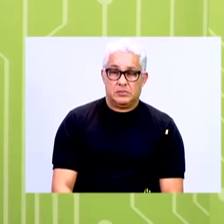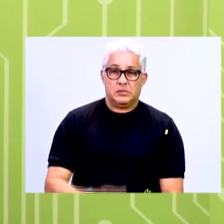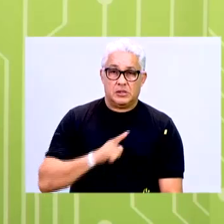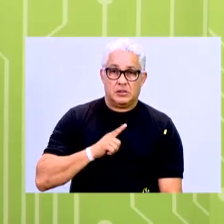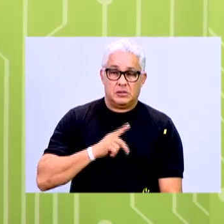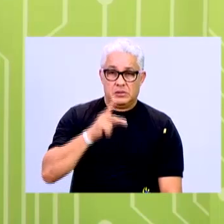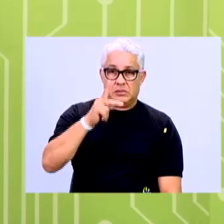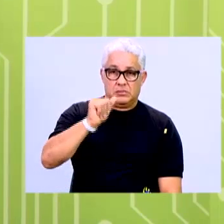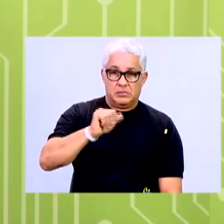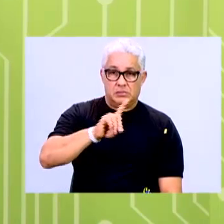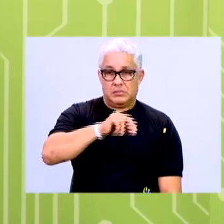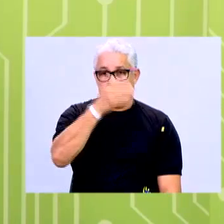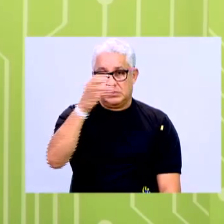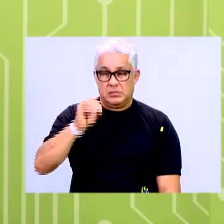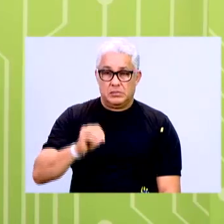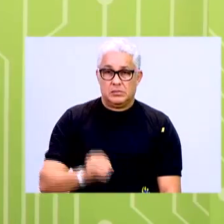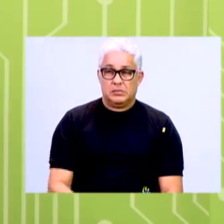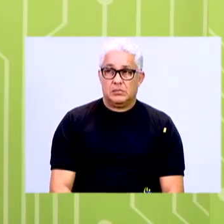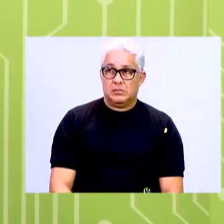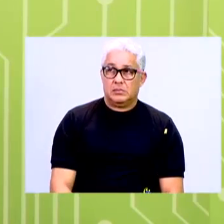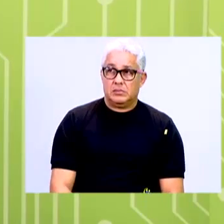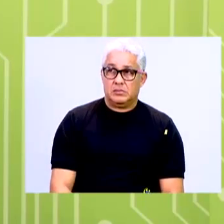padrões de desenvolvimento